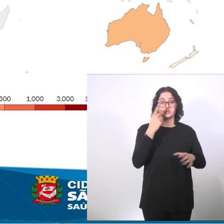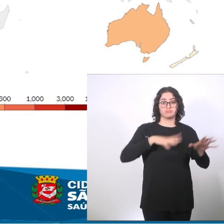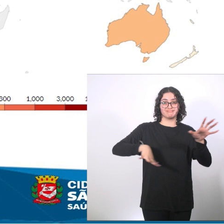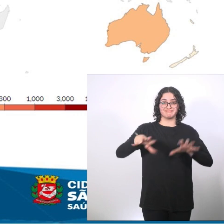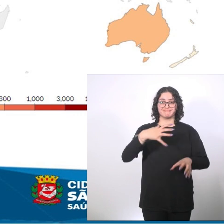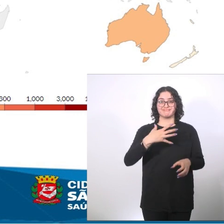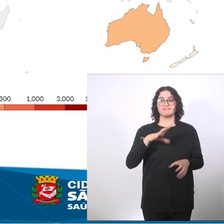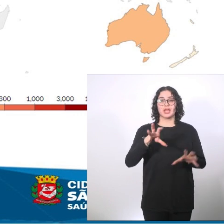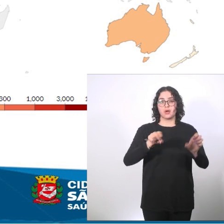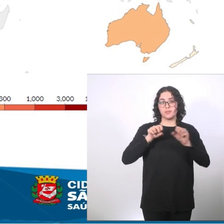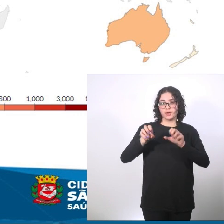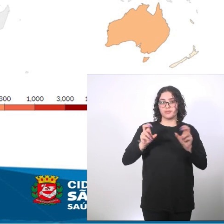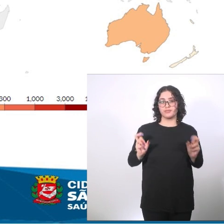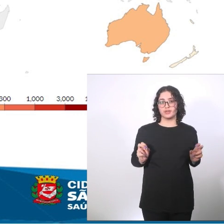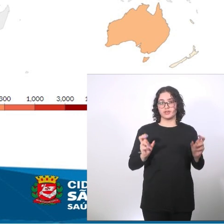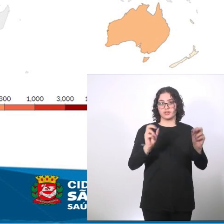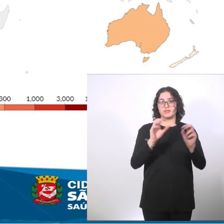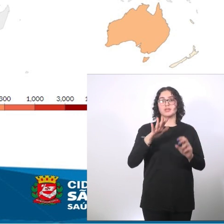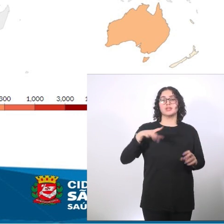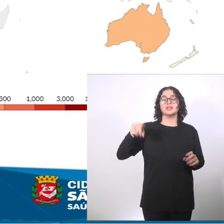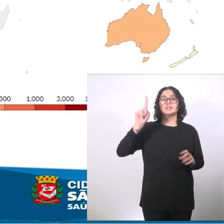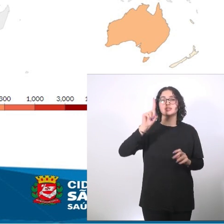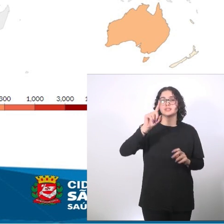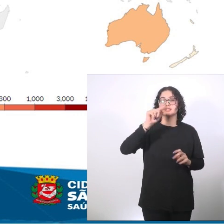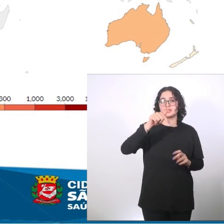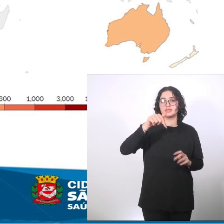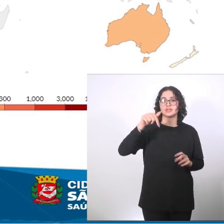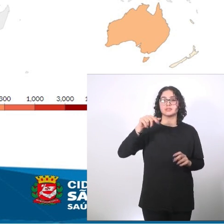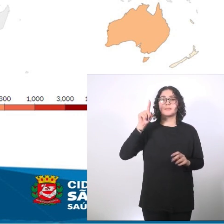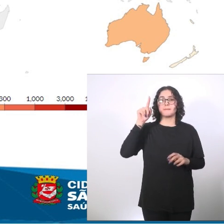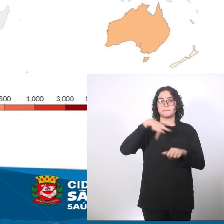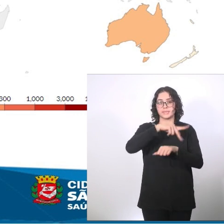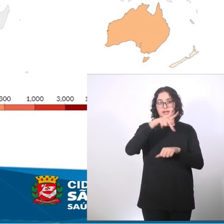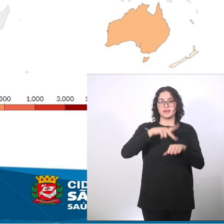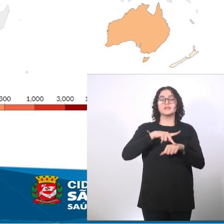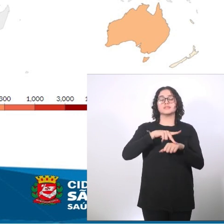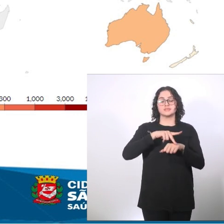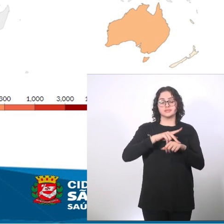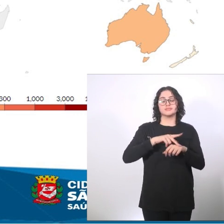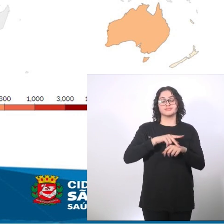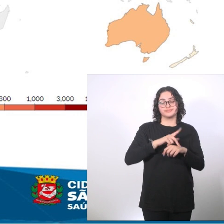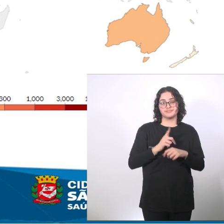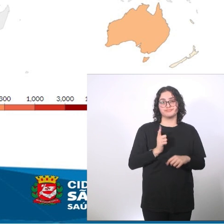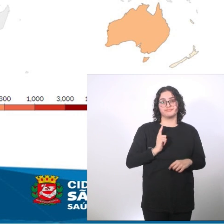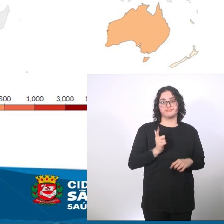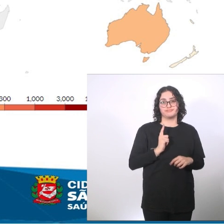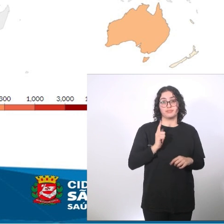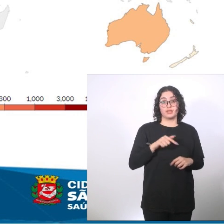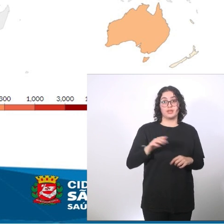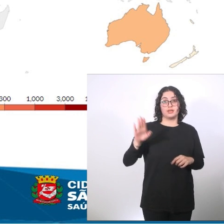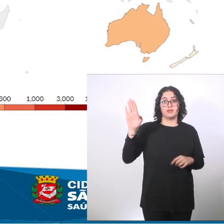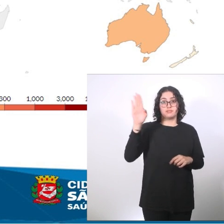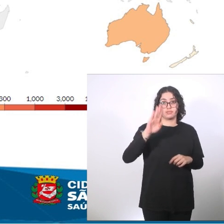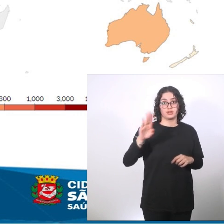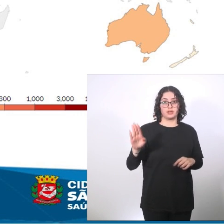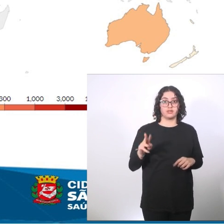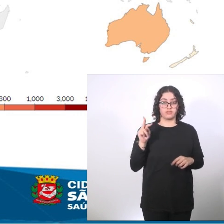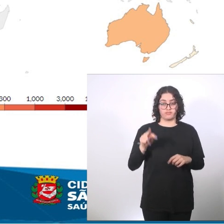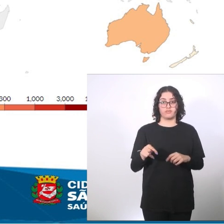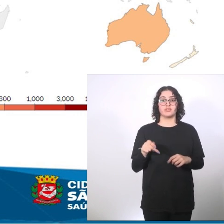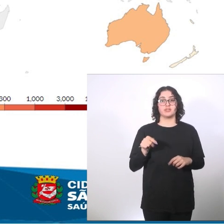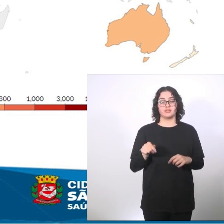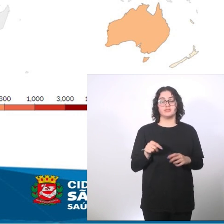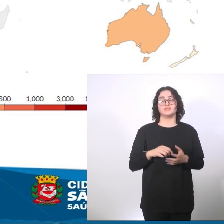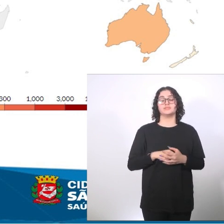distribuídos em mais de 77 países. O Brasil aí já, se vocês olharem no mapa,